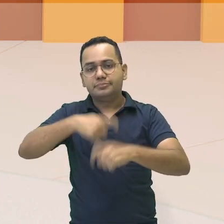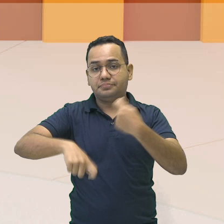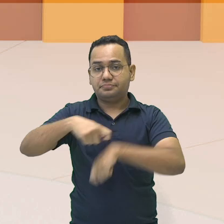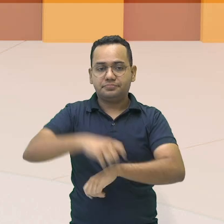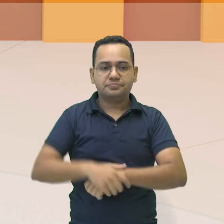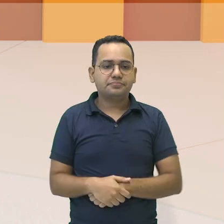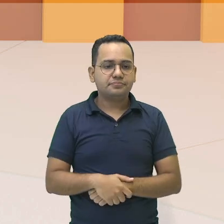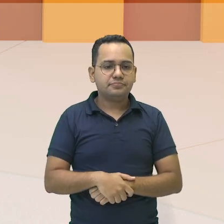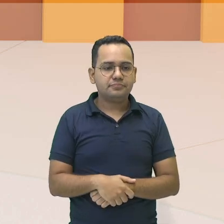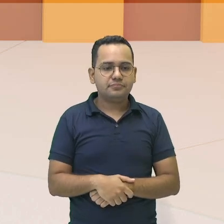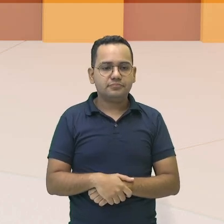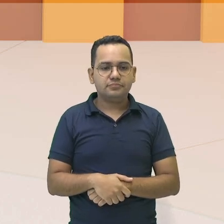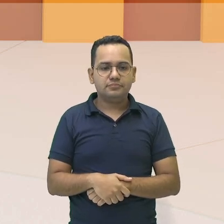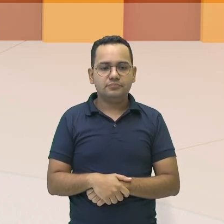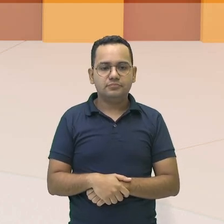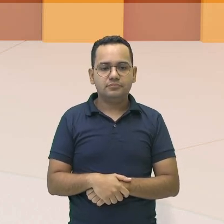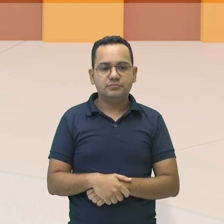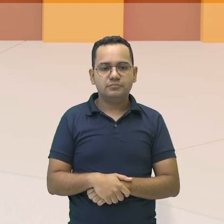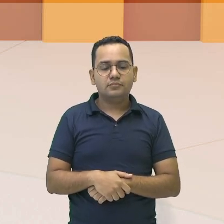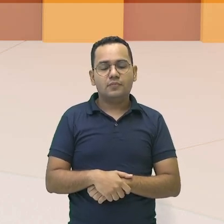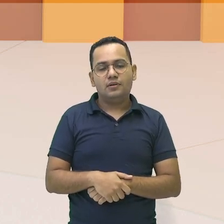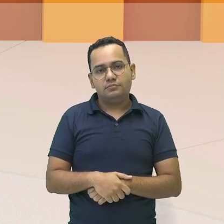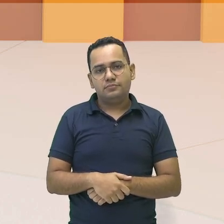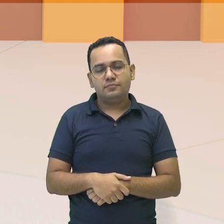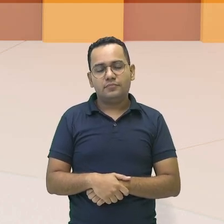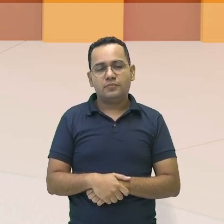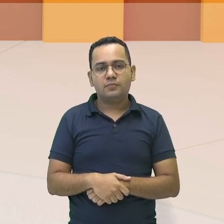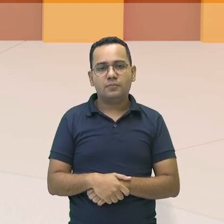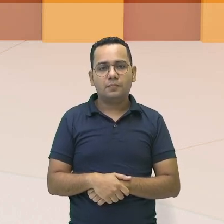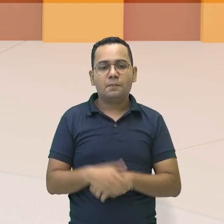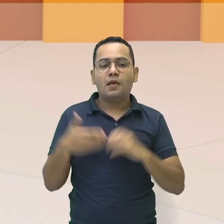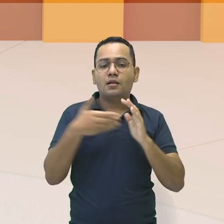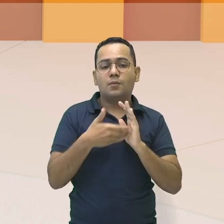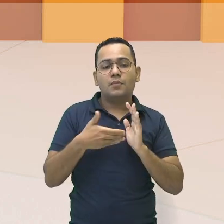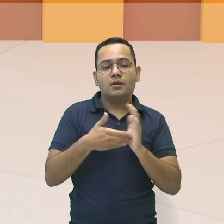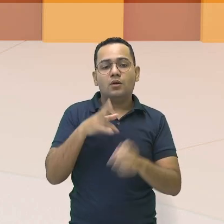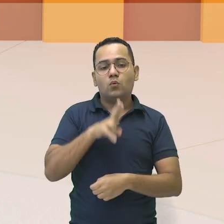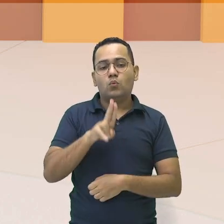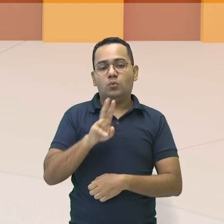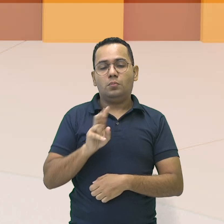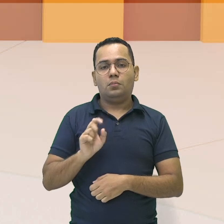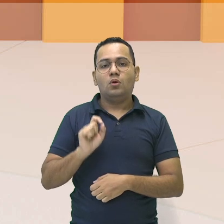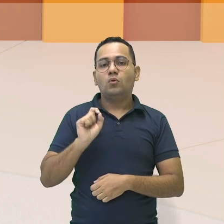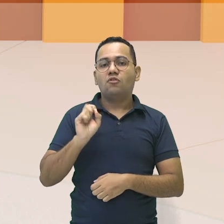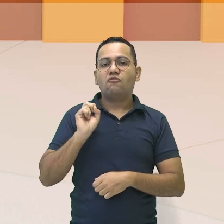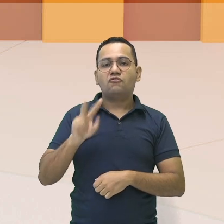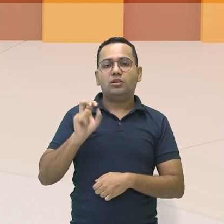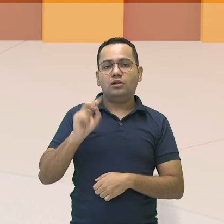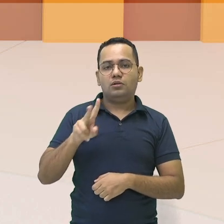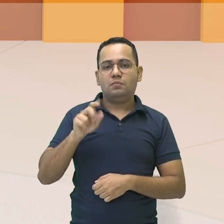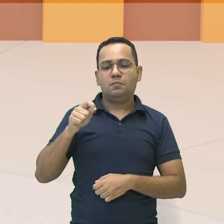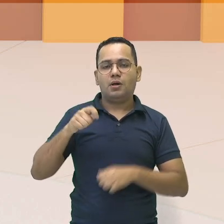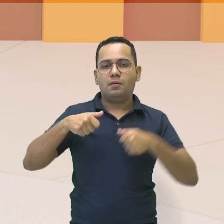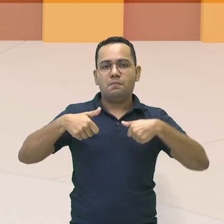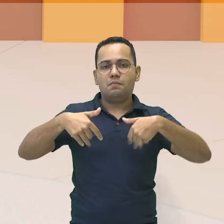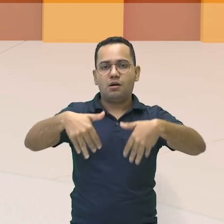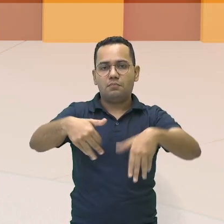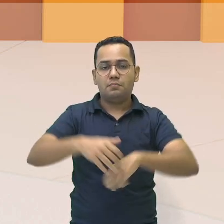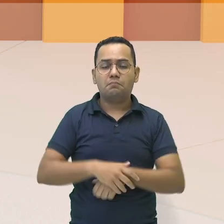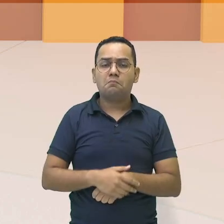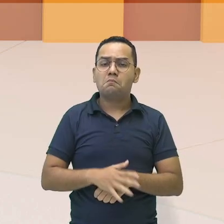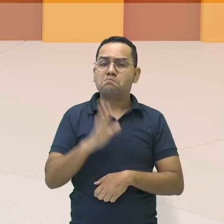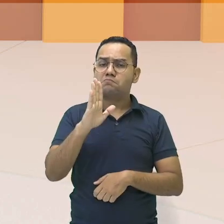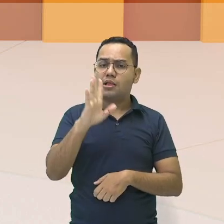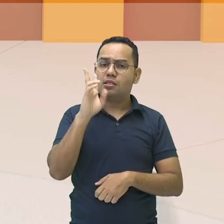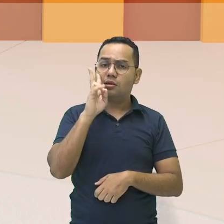forma geral. Limitar a utilização de pesticida na atividade de agricultura. Não esqueçam que esse período, 60,